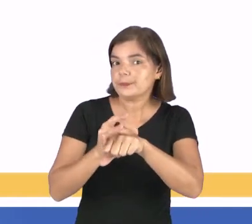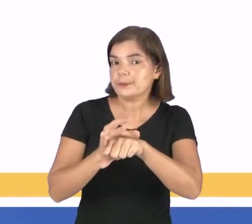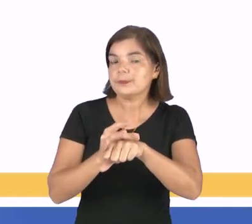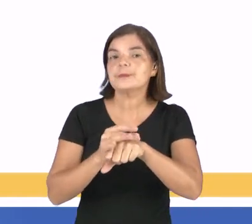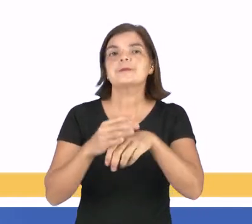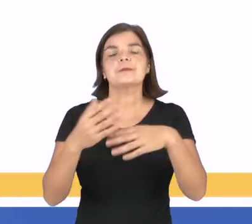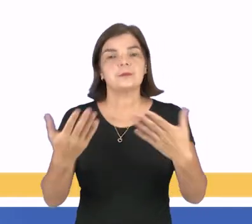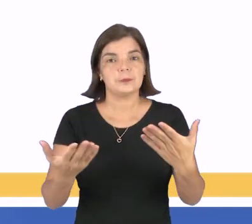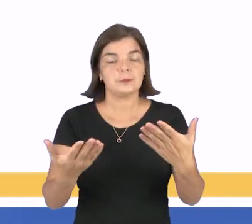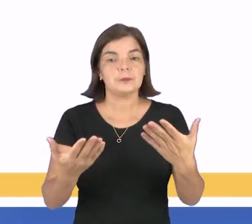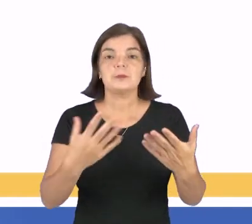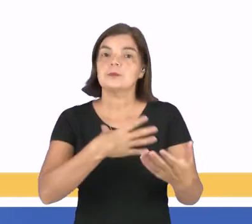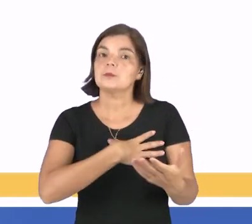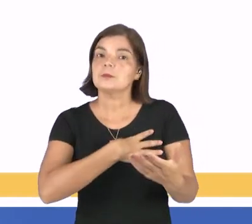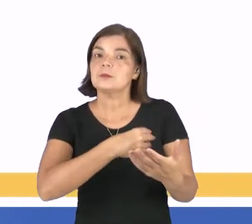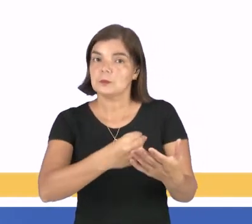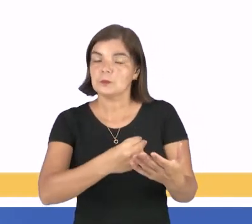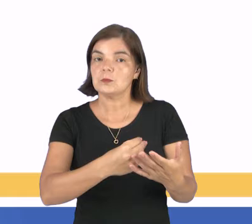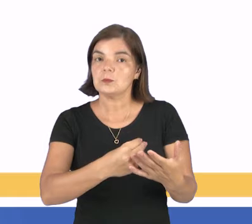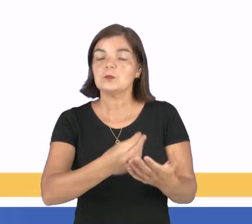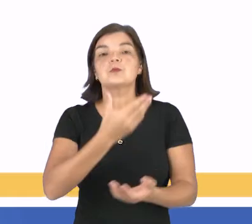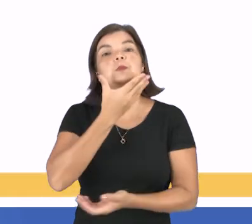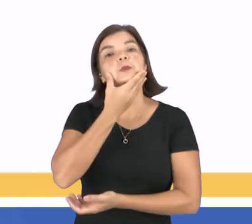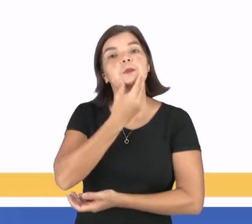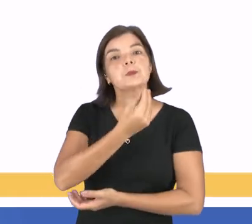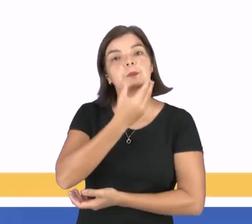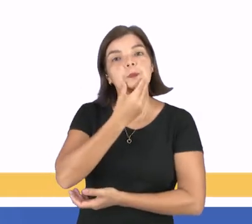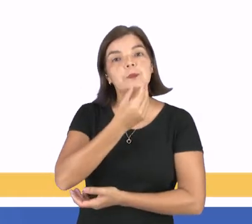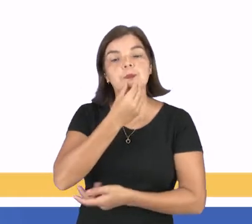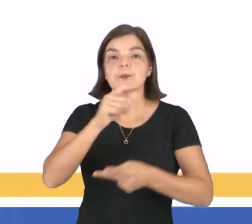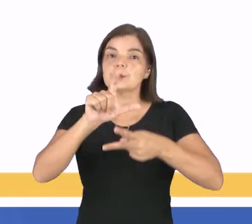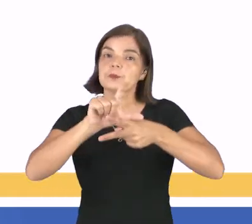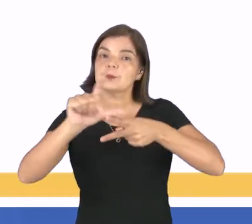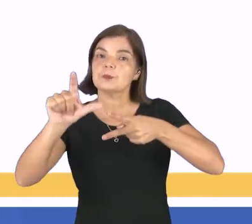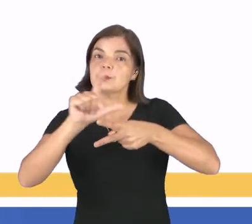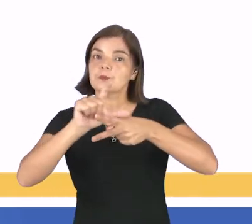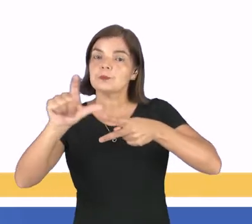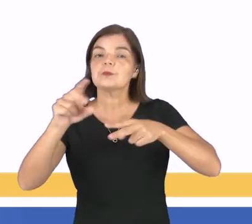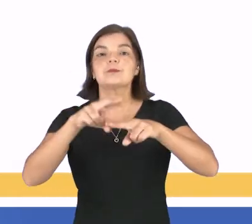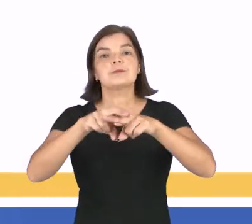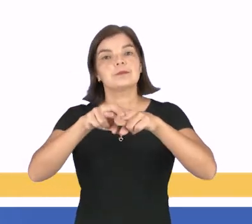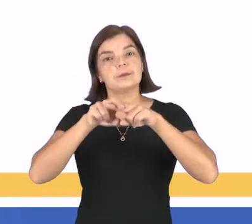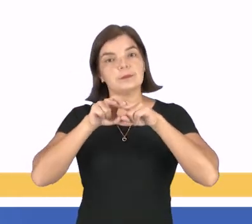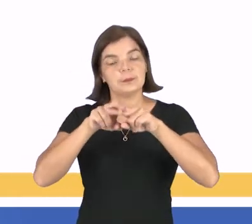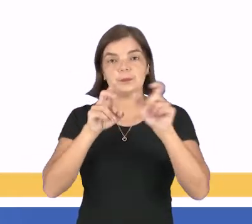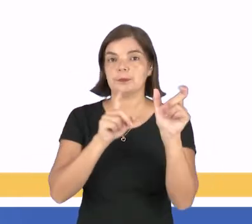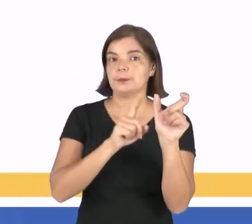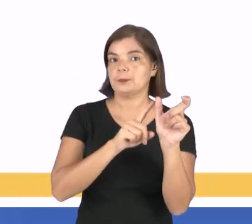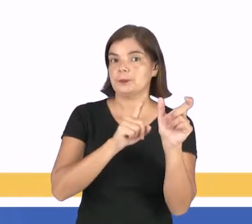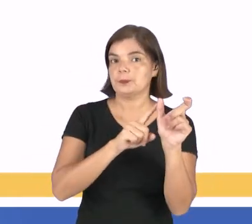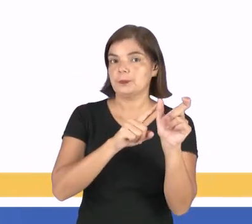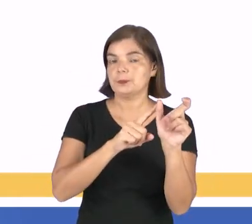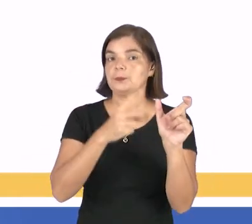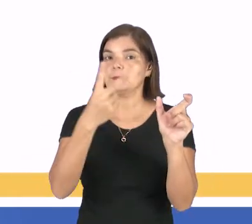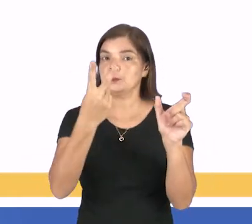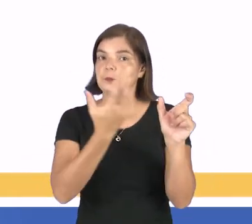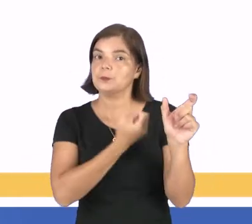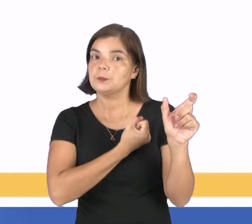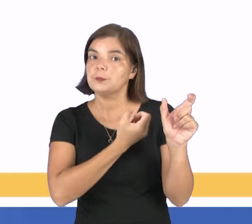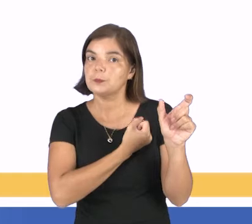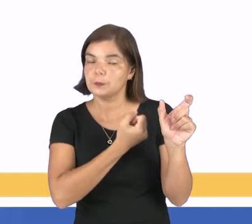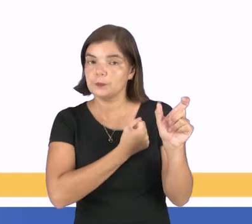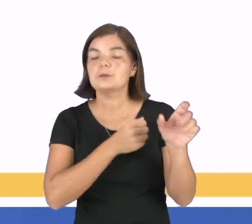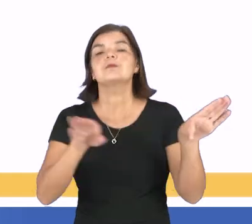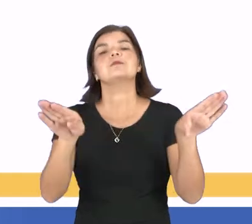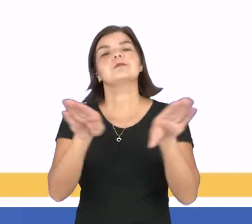pretos. Filhotes é uma palavra masculina no plural. É por isso que o numeral 2 está